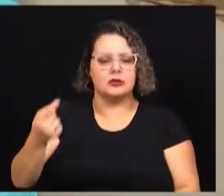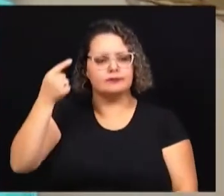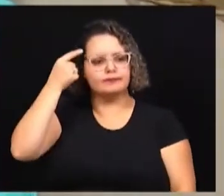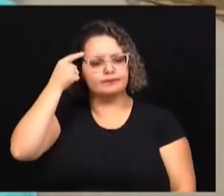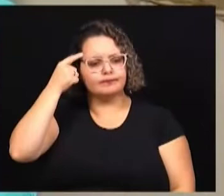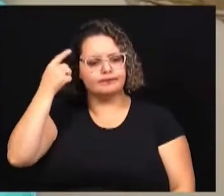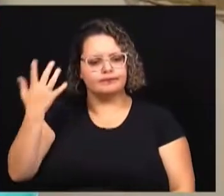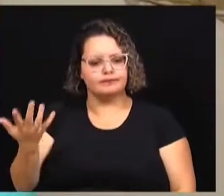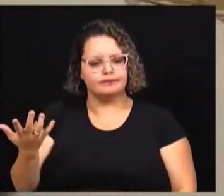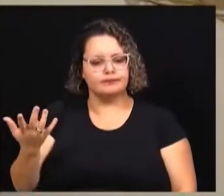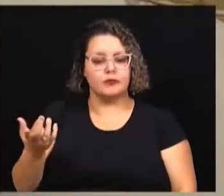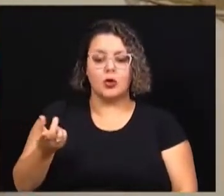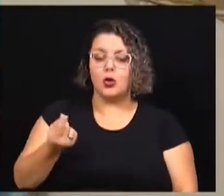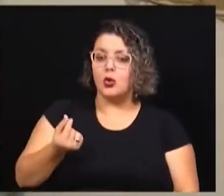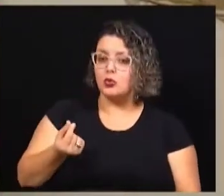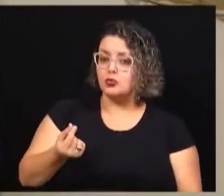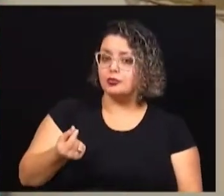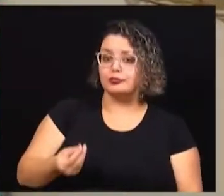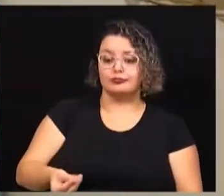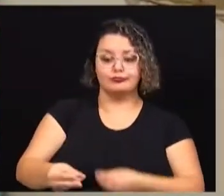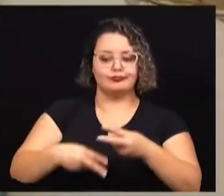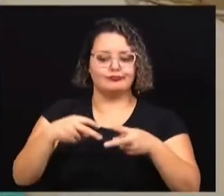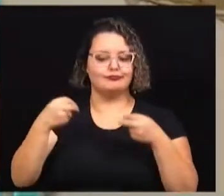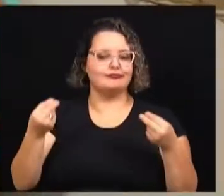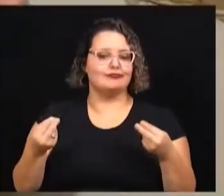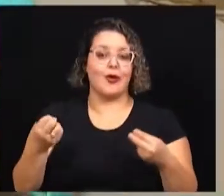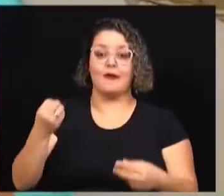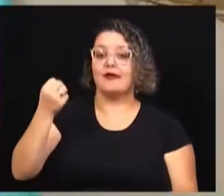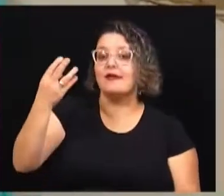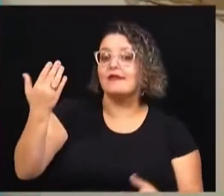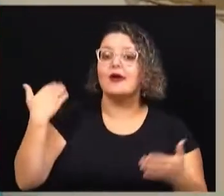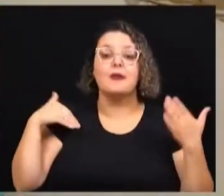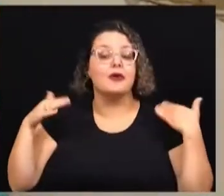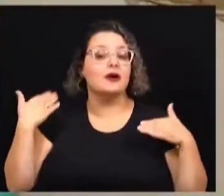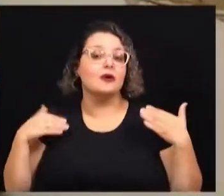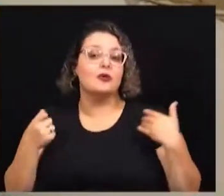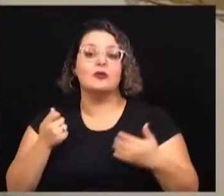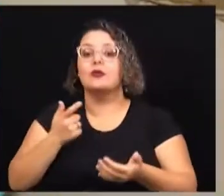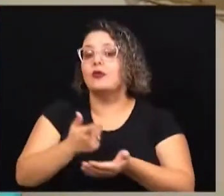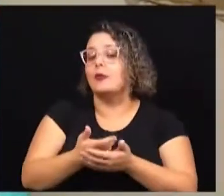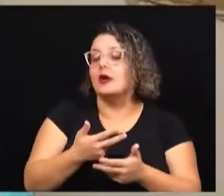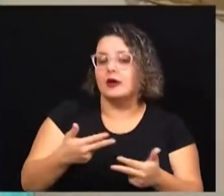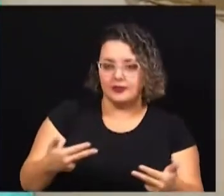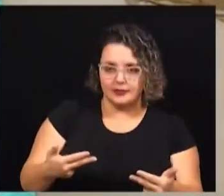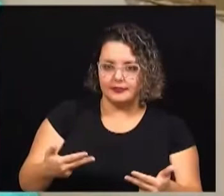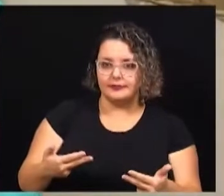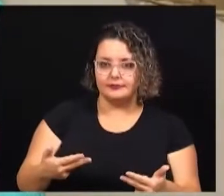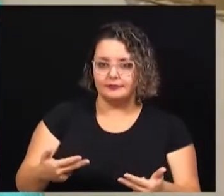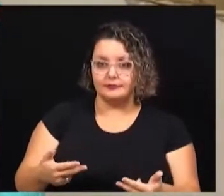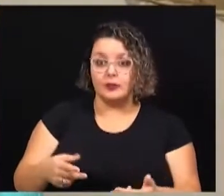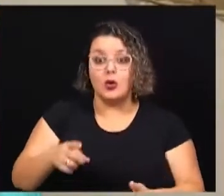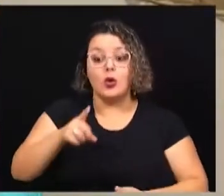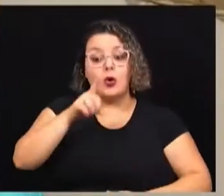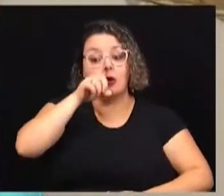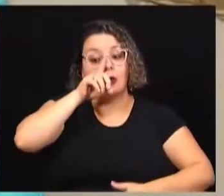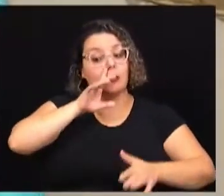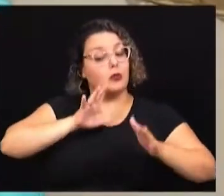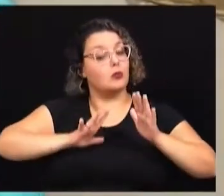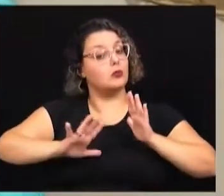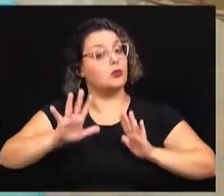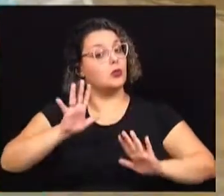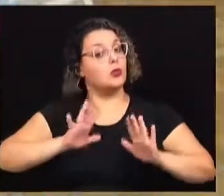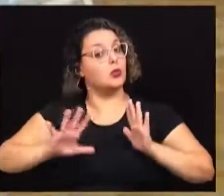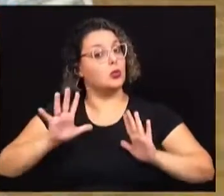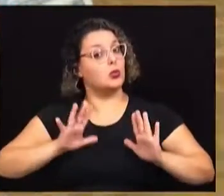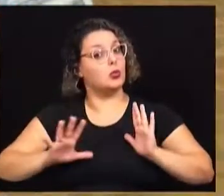acaba pensando assim, puxa, um dinheirinho está vindo de presente, então vou viajar, vamos passear, vou comprar alguma coisa. E tem que tomar muito